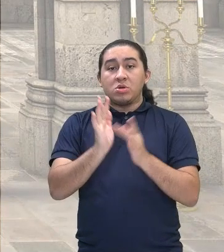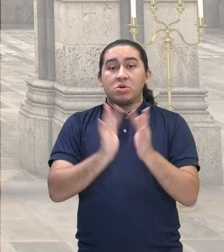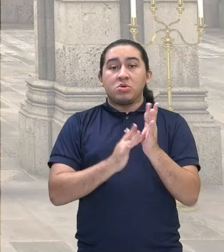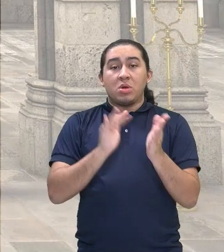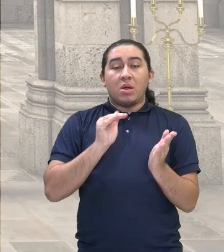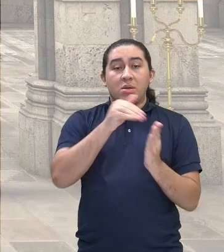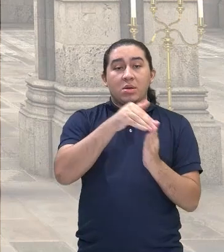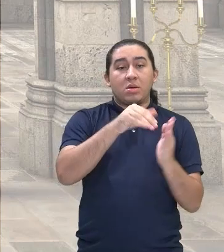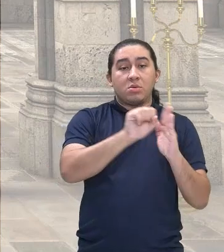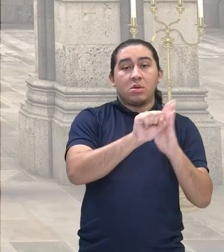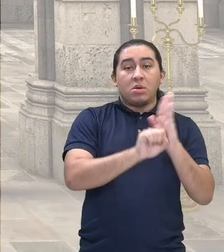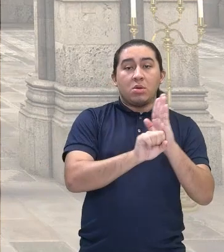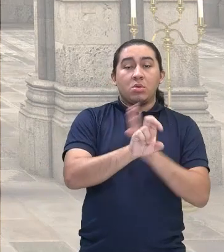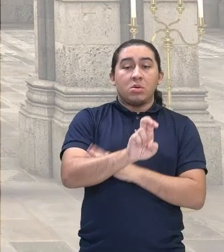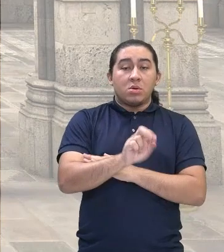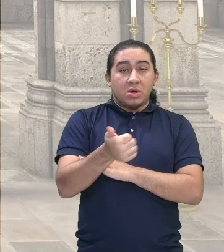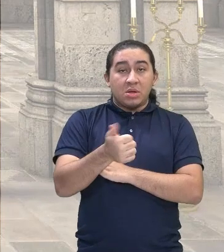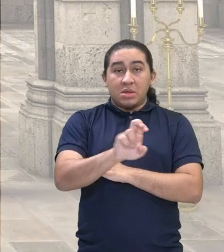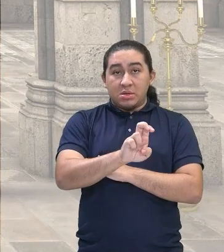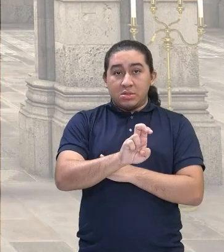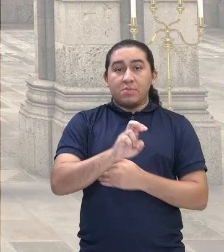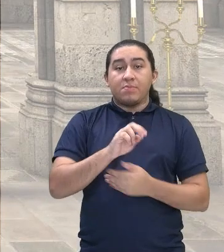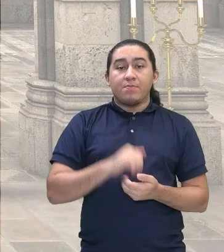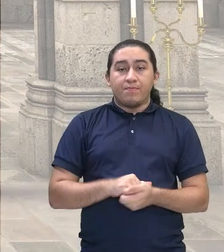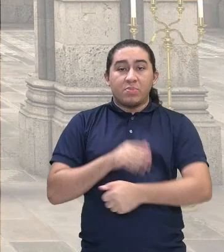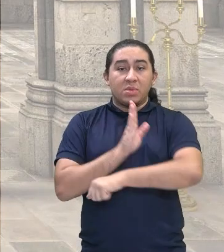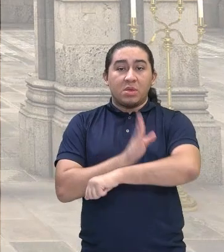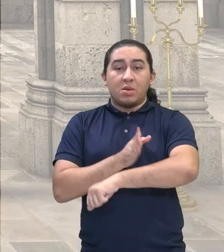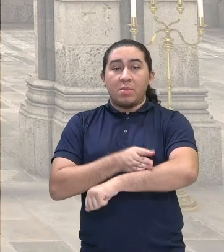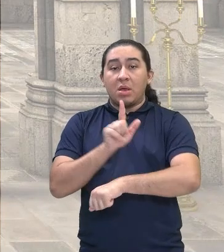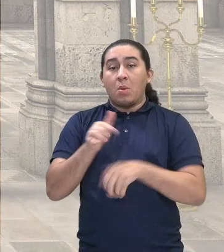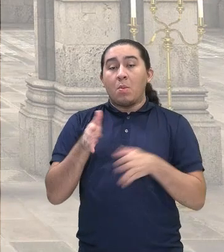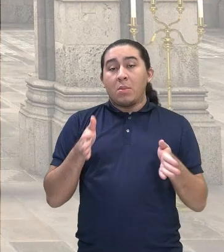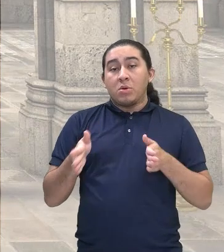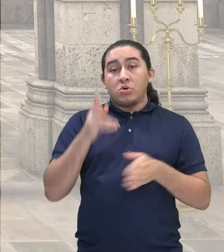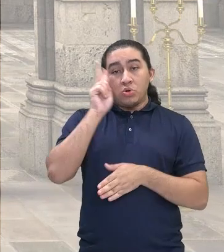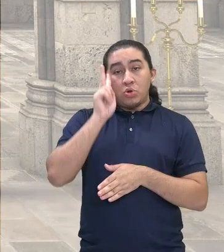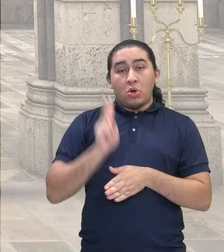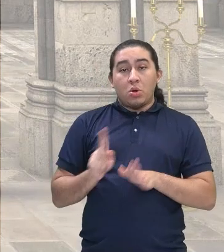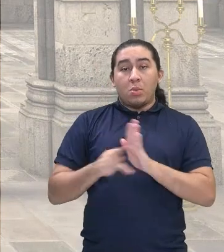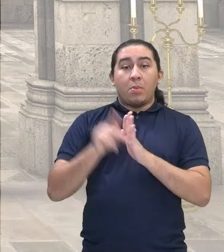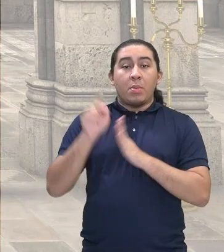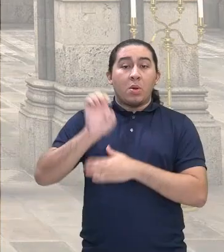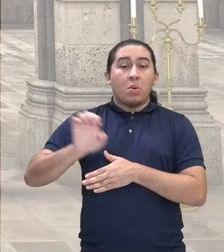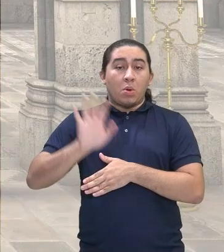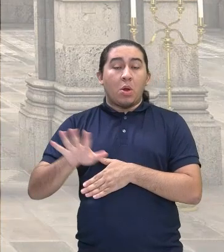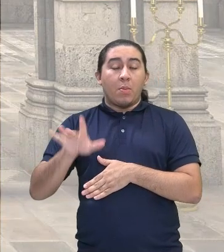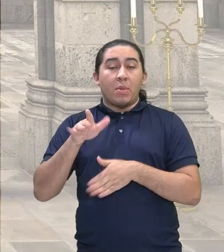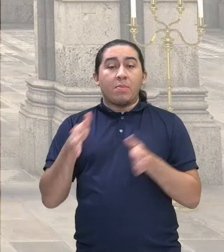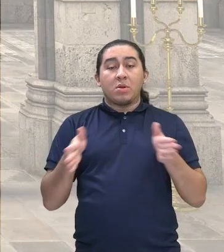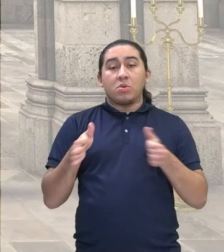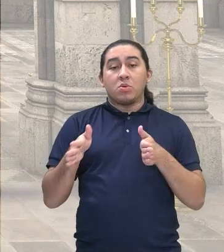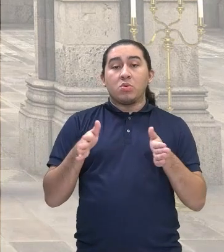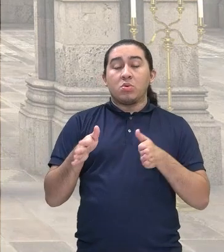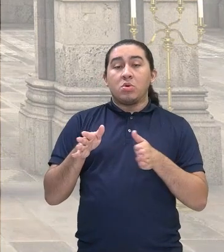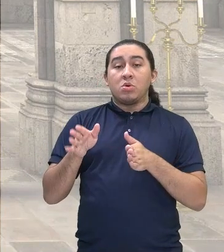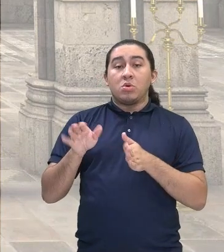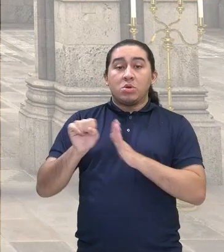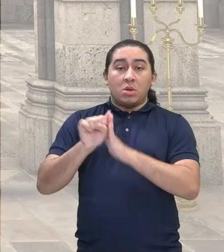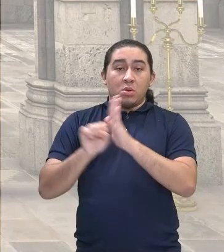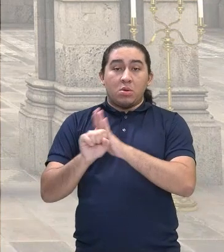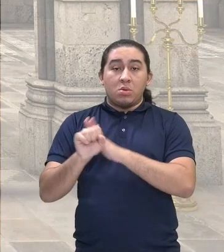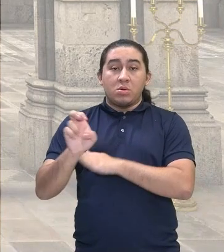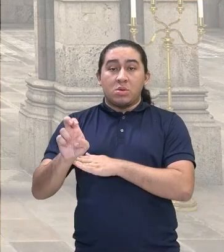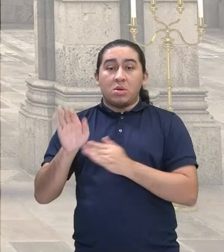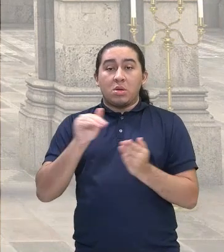XV. A Idade Média é um período da história da Europa entre os séculos V e XV, inicia-se com a